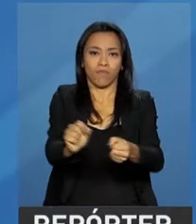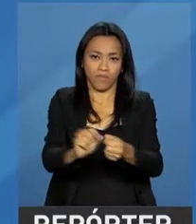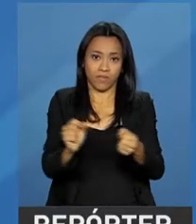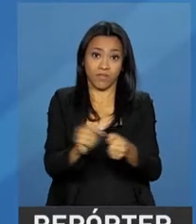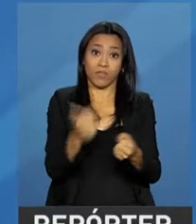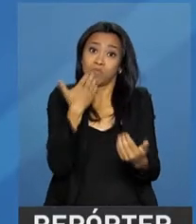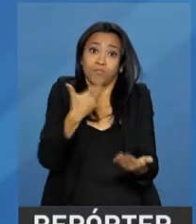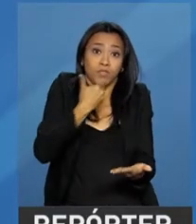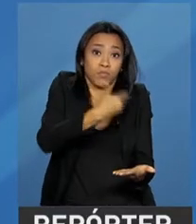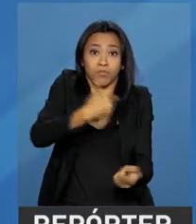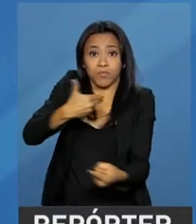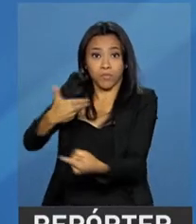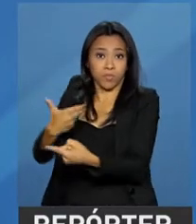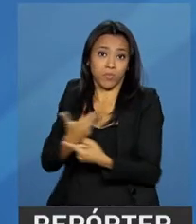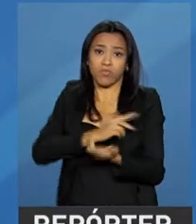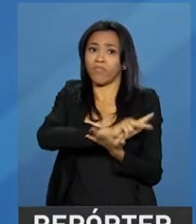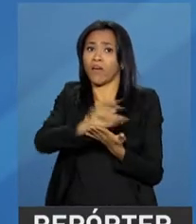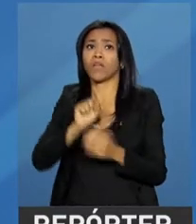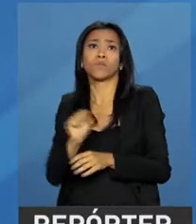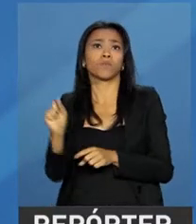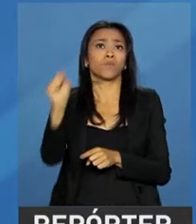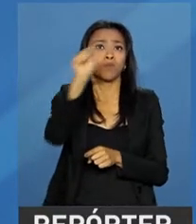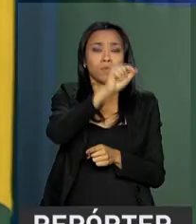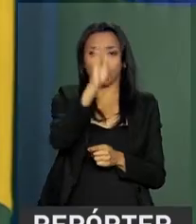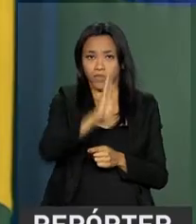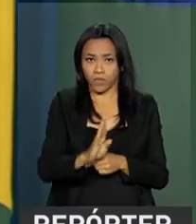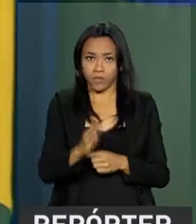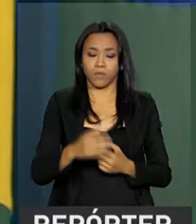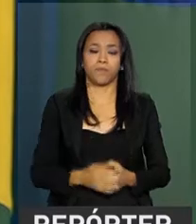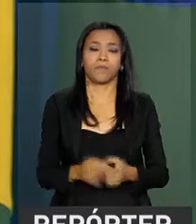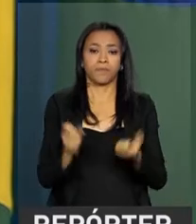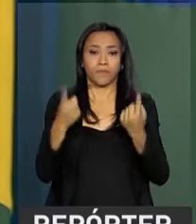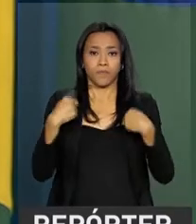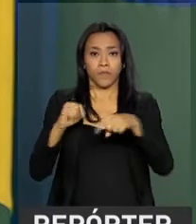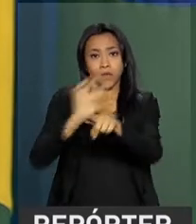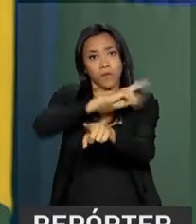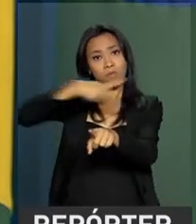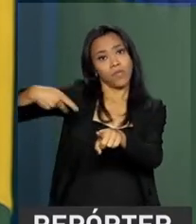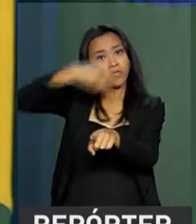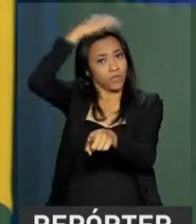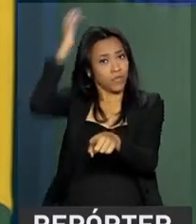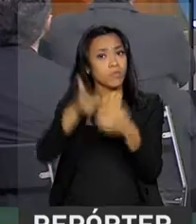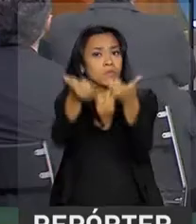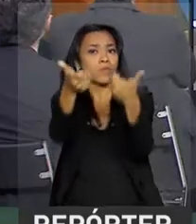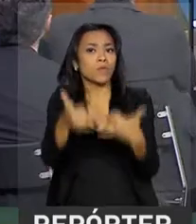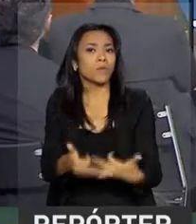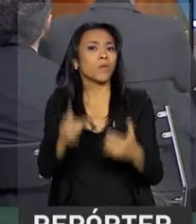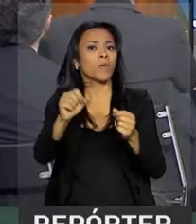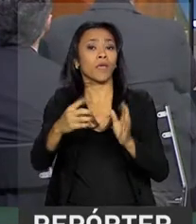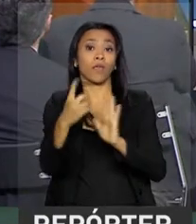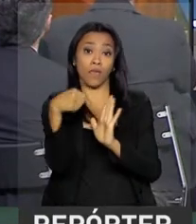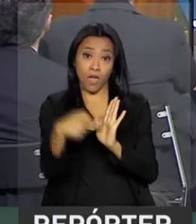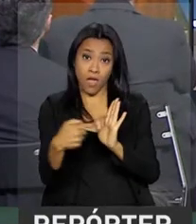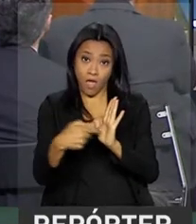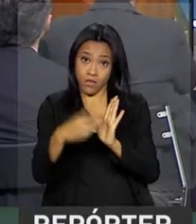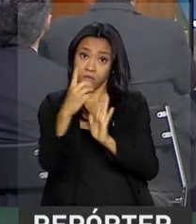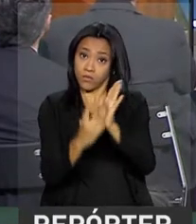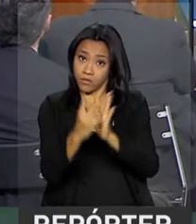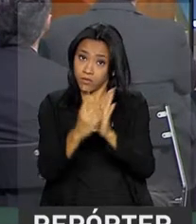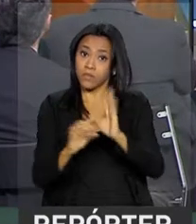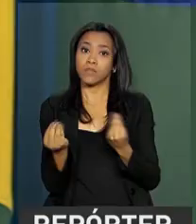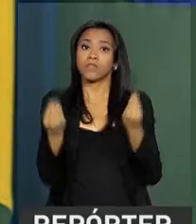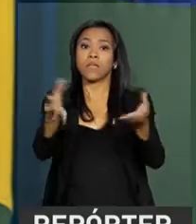demanda em diversos lugares do país o presidente michel temer ressaltou que a medida que a confiança para os